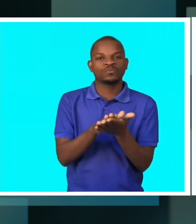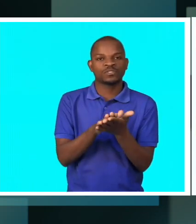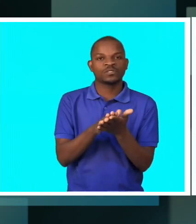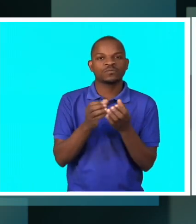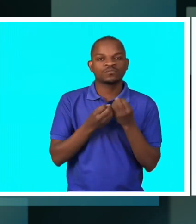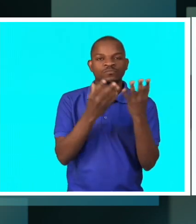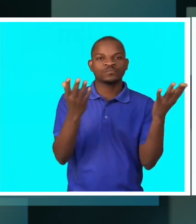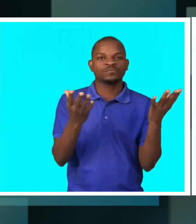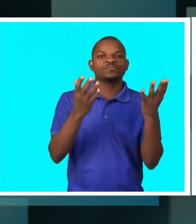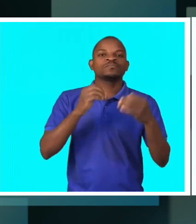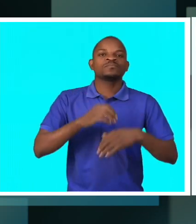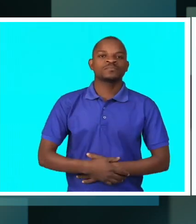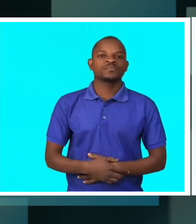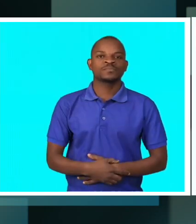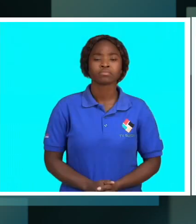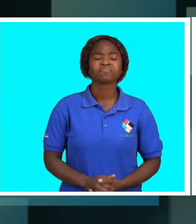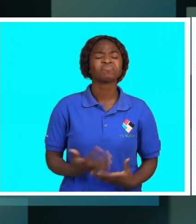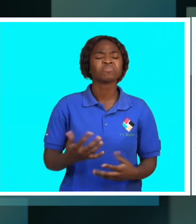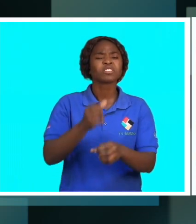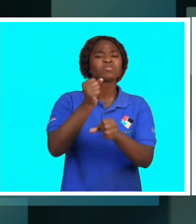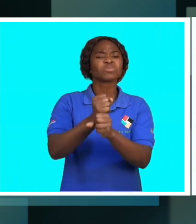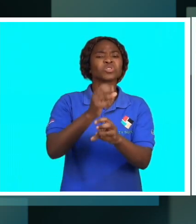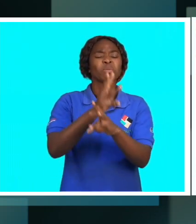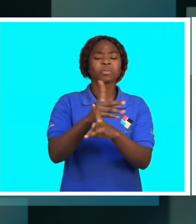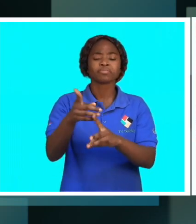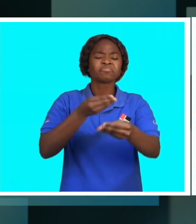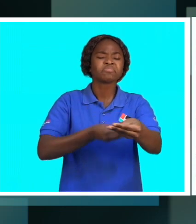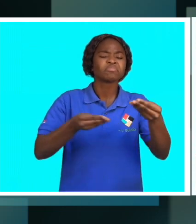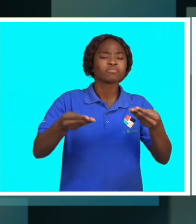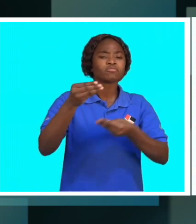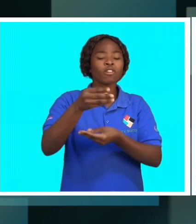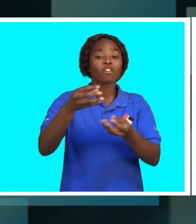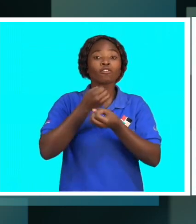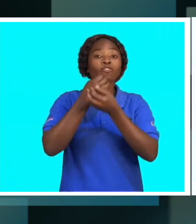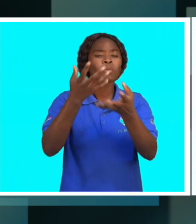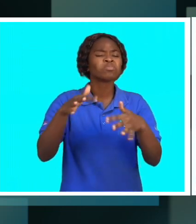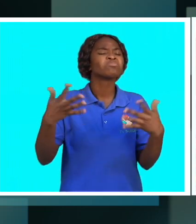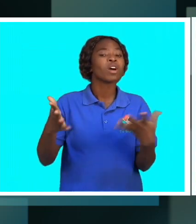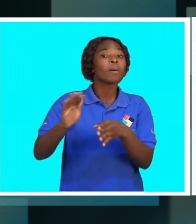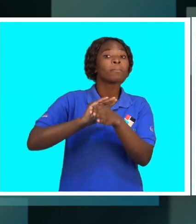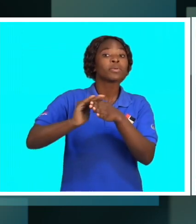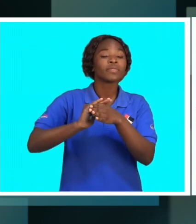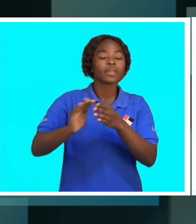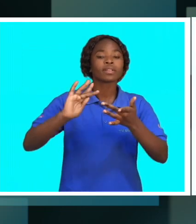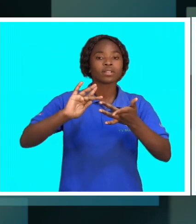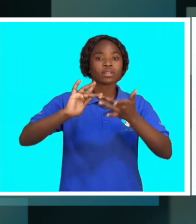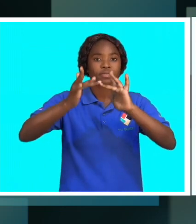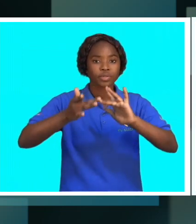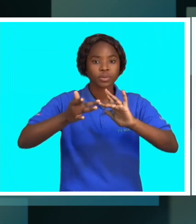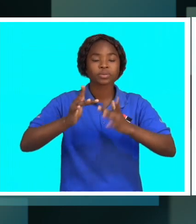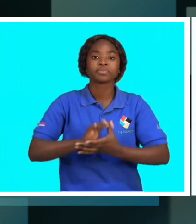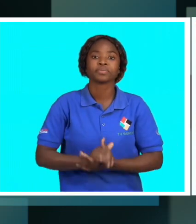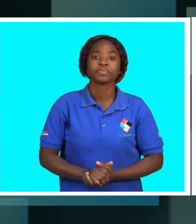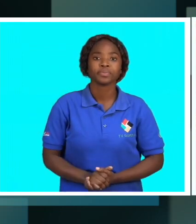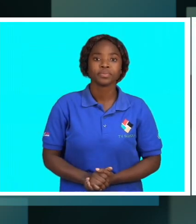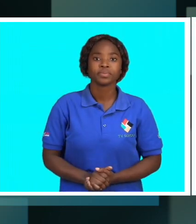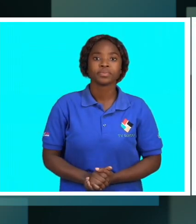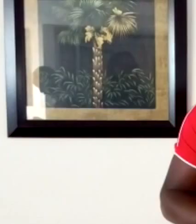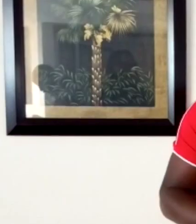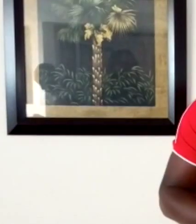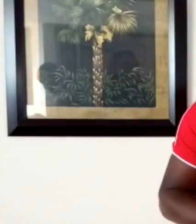mesmo nível de produção do programa. O evento serviu também para fazer reciclagem sobre o uso de ferramentas